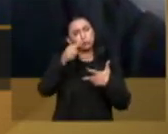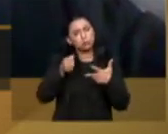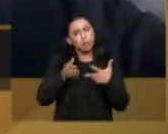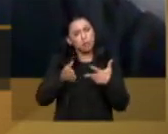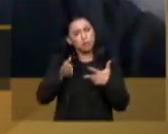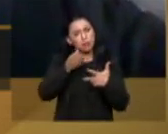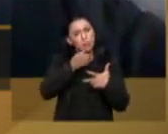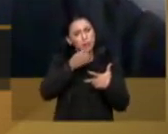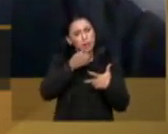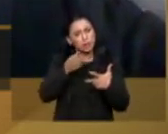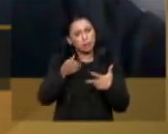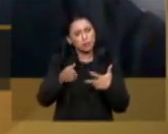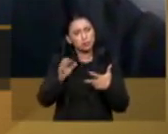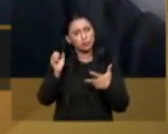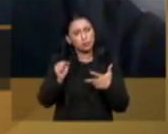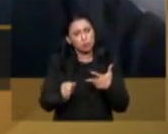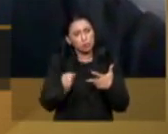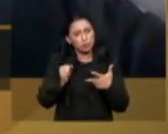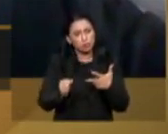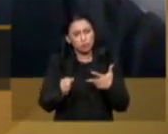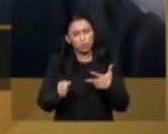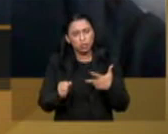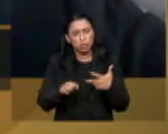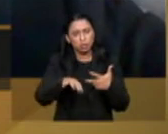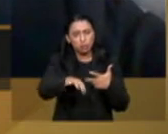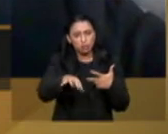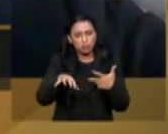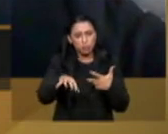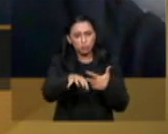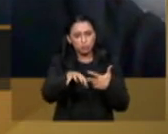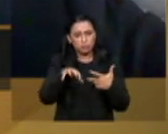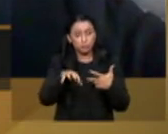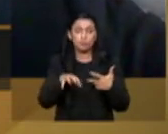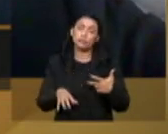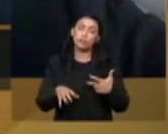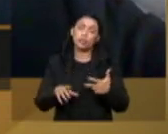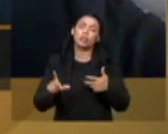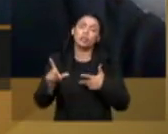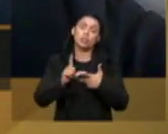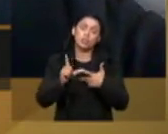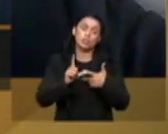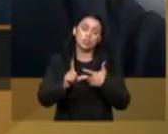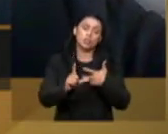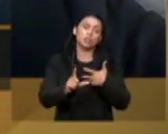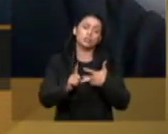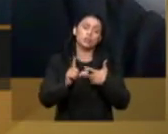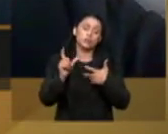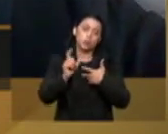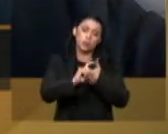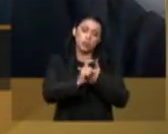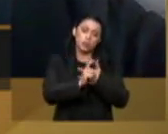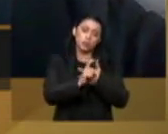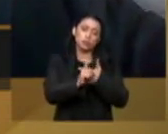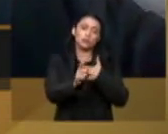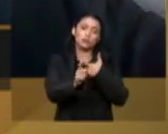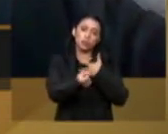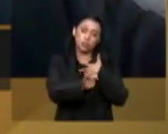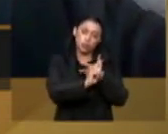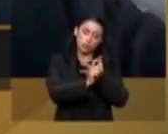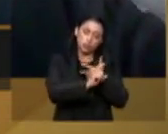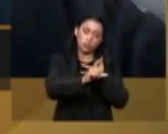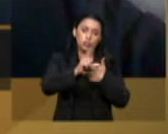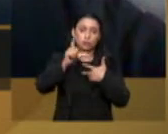poderes este tipo de concessão do Legislativo ao Executivo, e o exercício dessa concessão